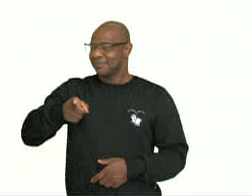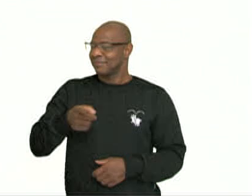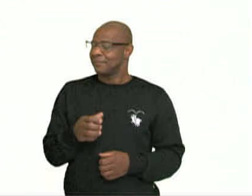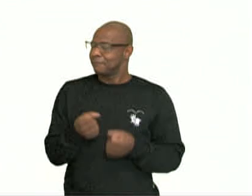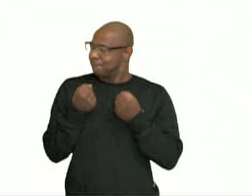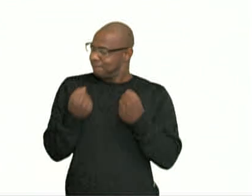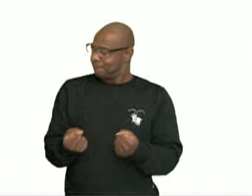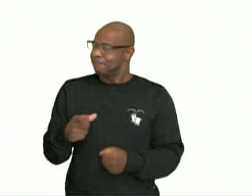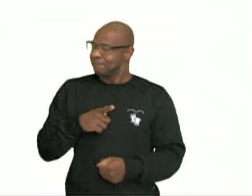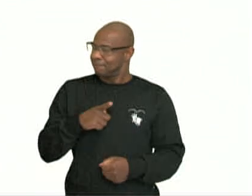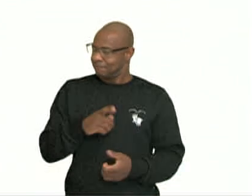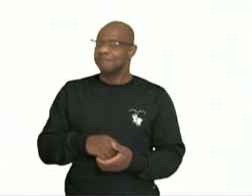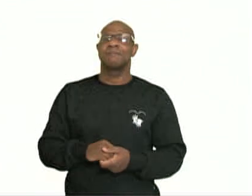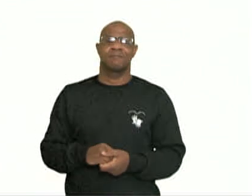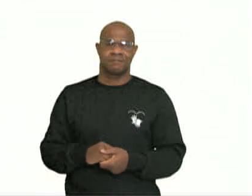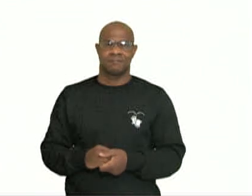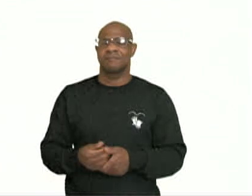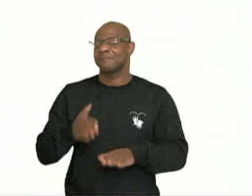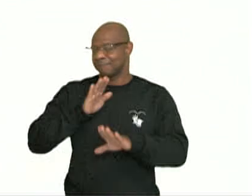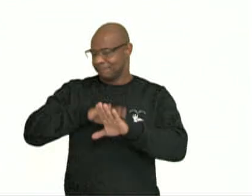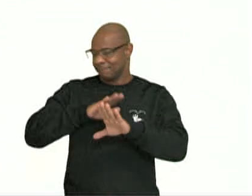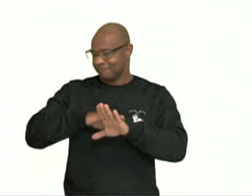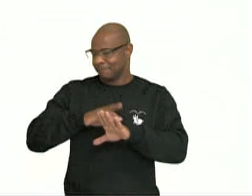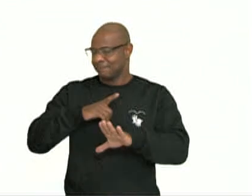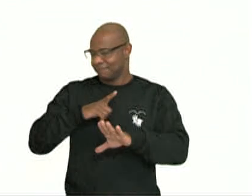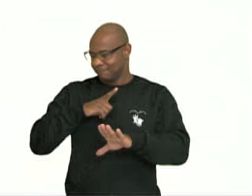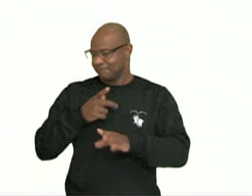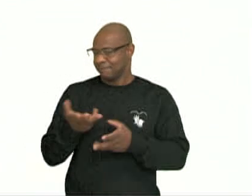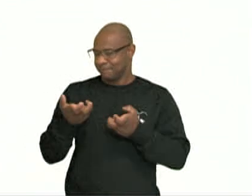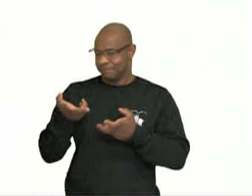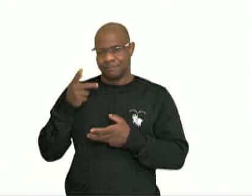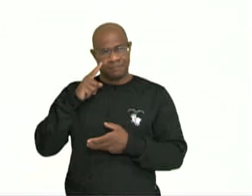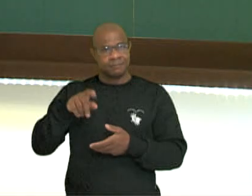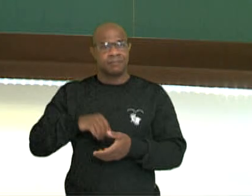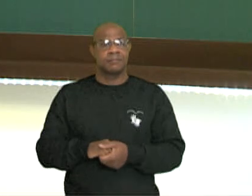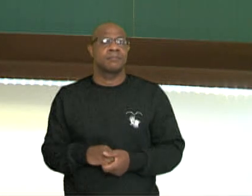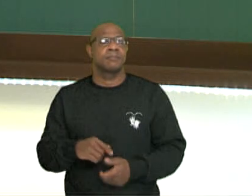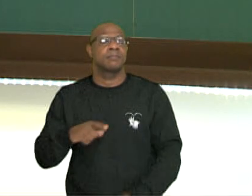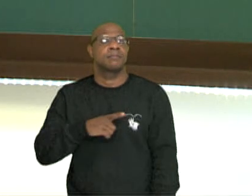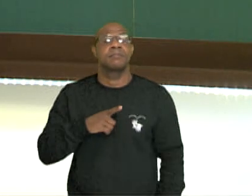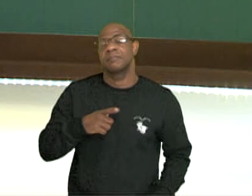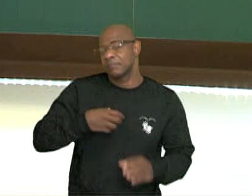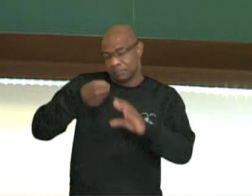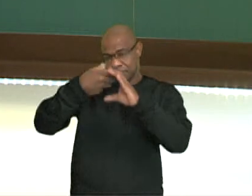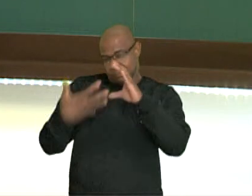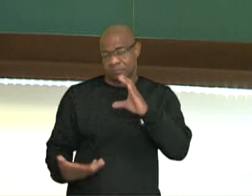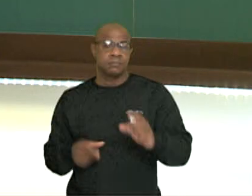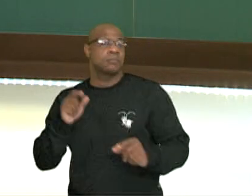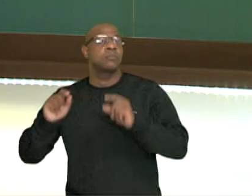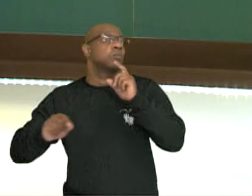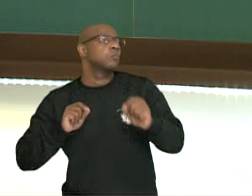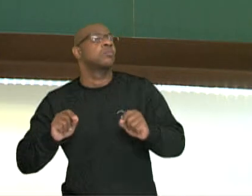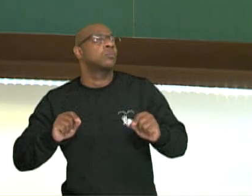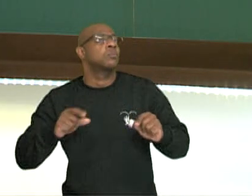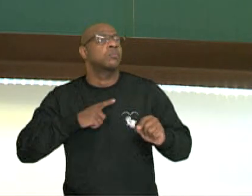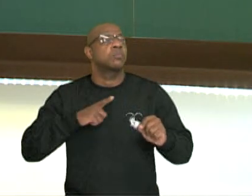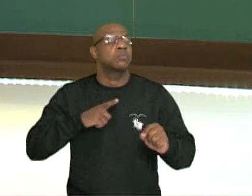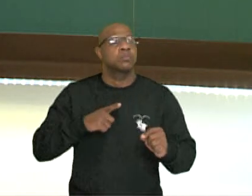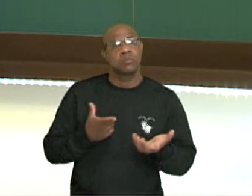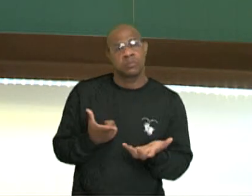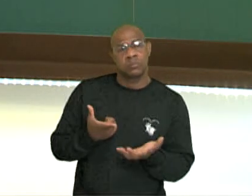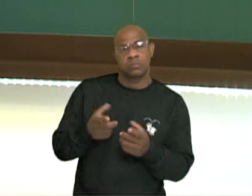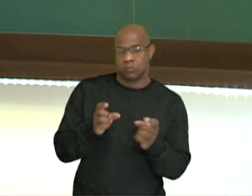pesada, ali, violentas com os trabalhadores. E a gente vai ter essas características, então, desse formato